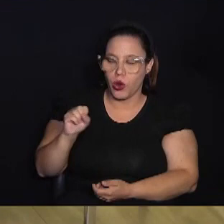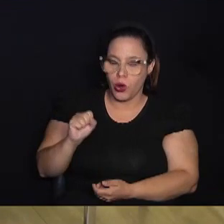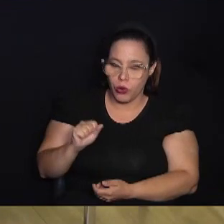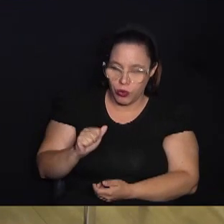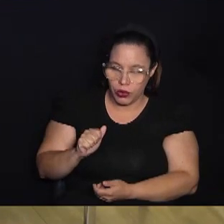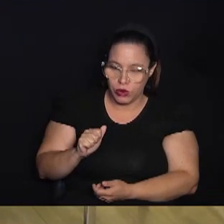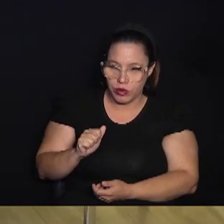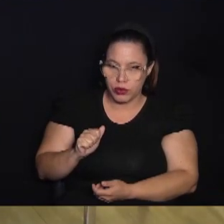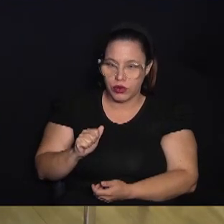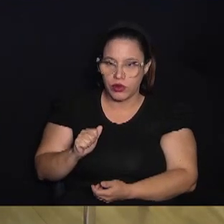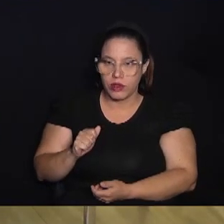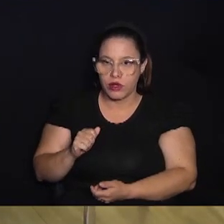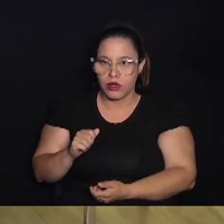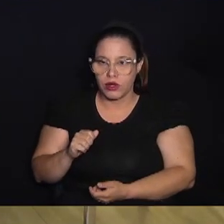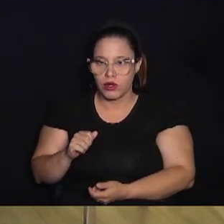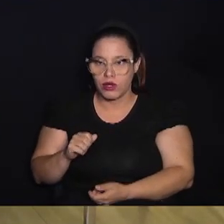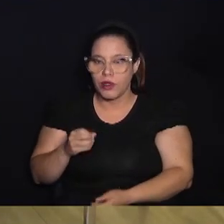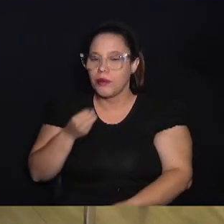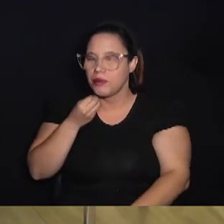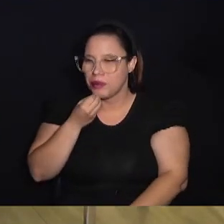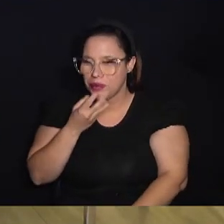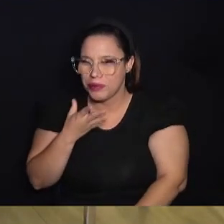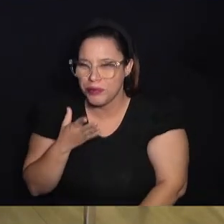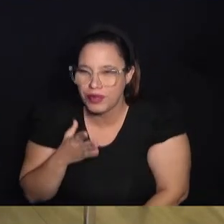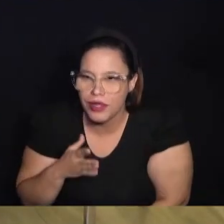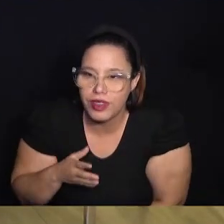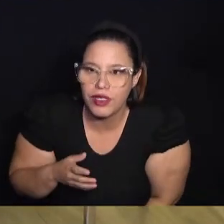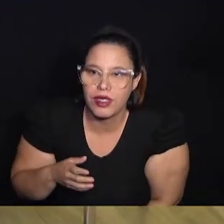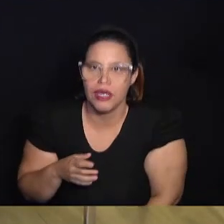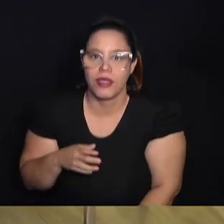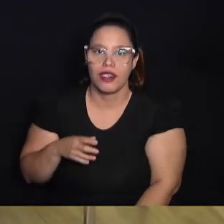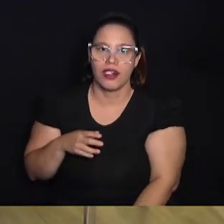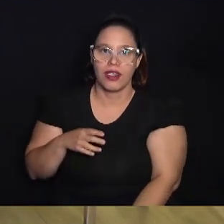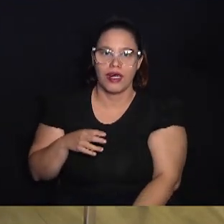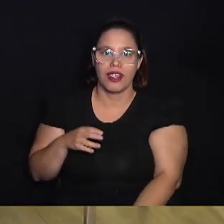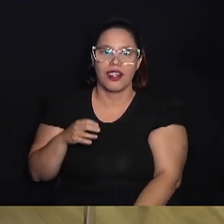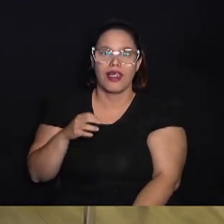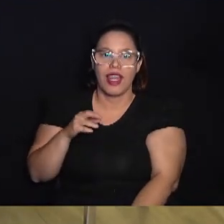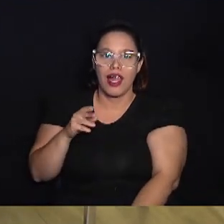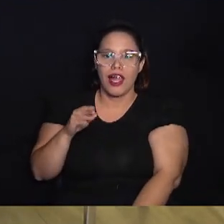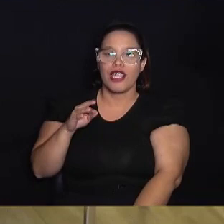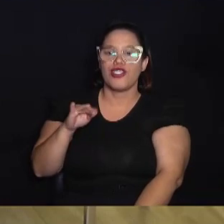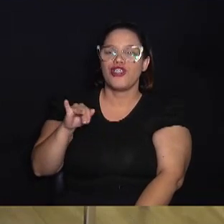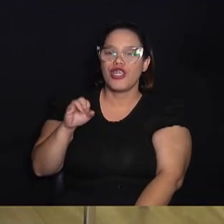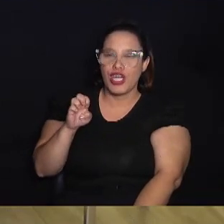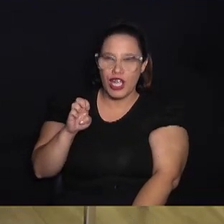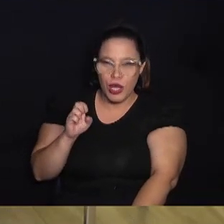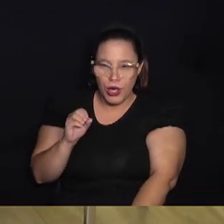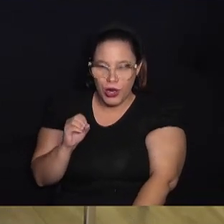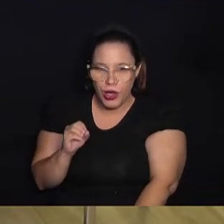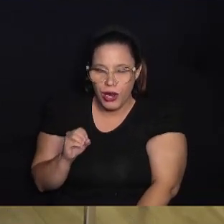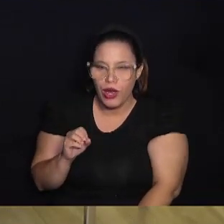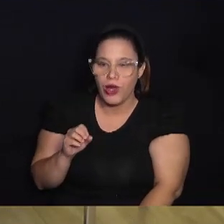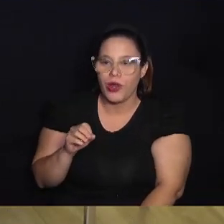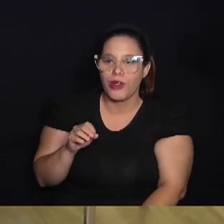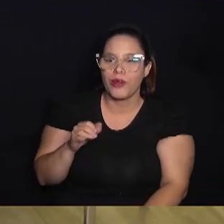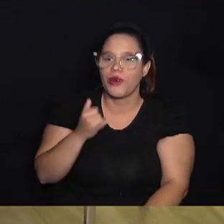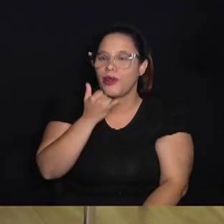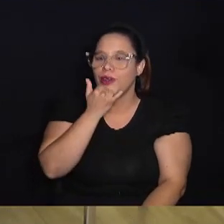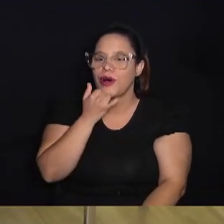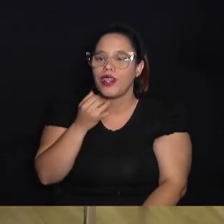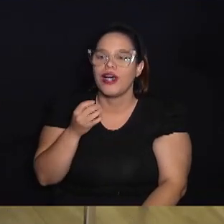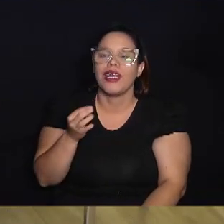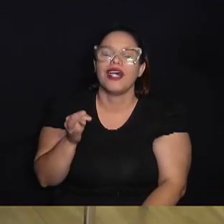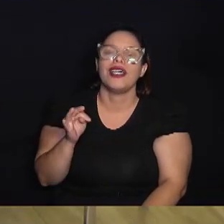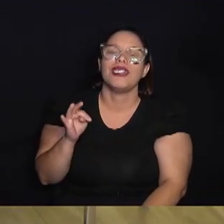Diegão Boa tarde Beleza não tem Diego que a gente tá com a calça parecida é que o Rodrigo aqu ele inverteu a